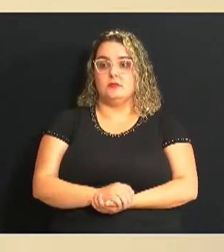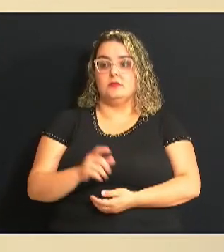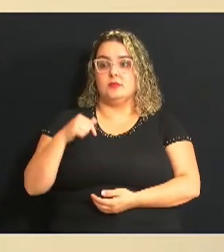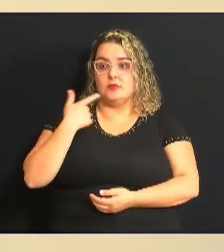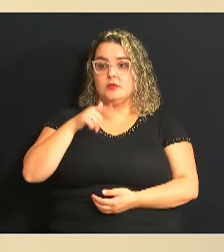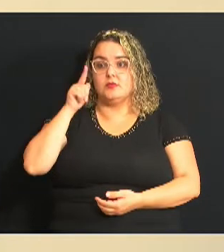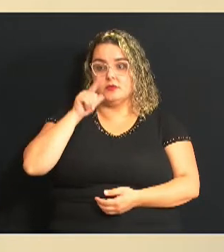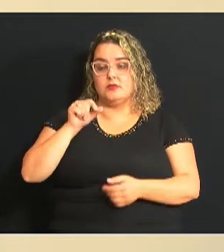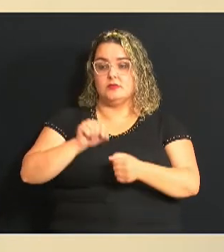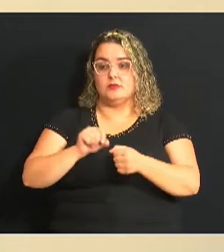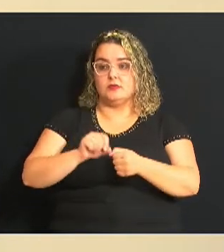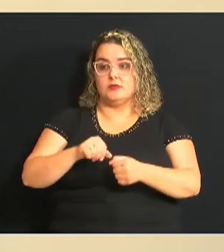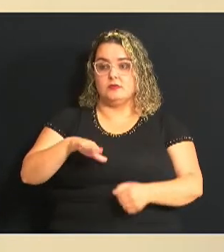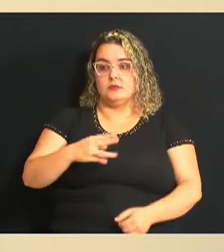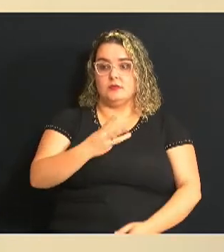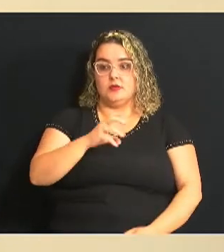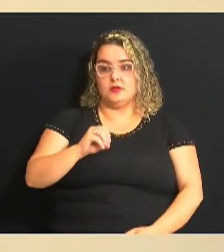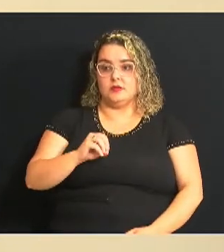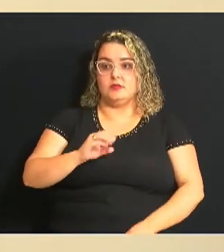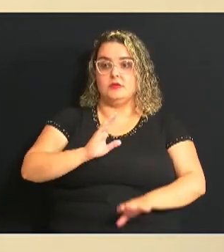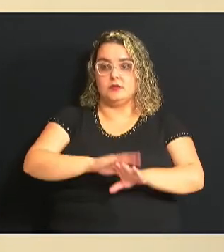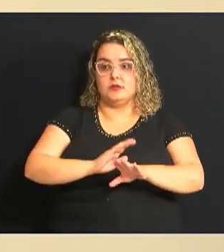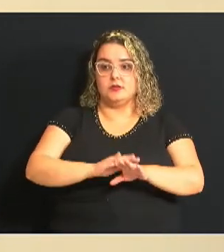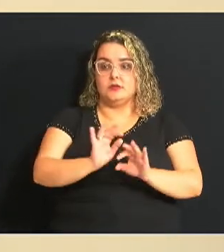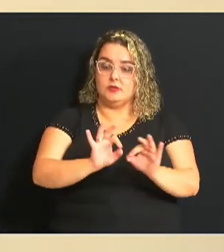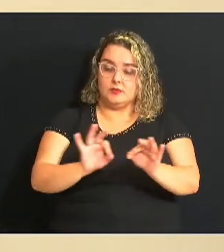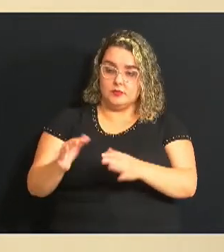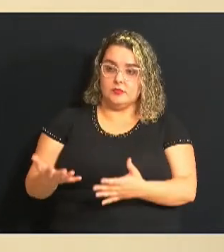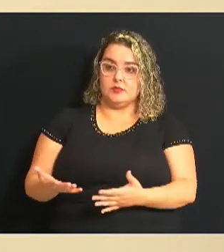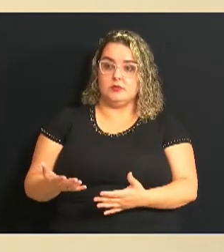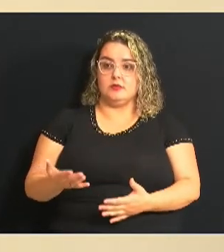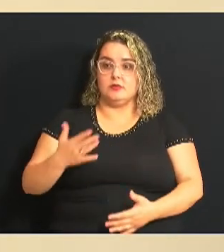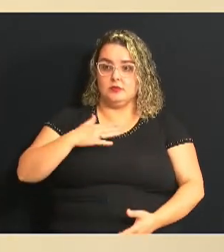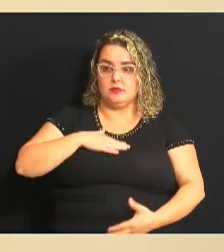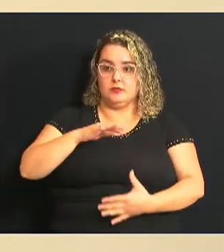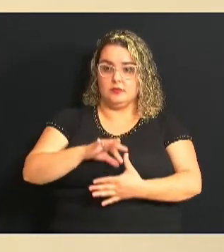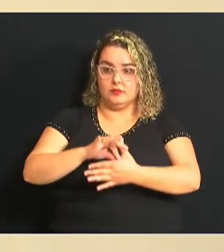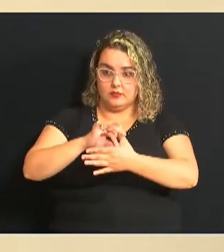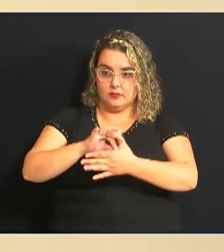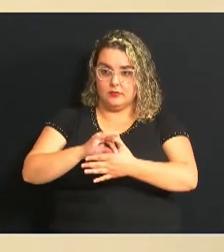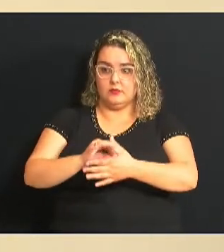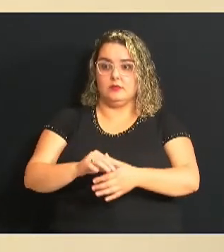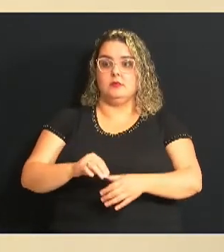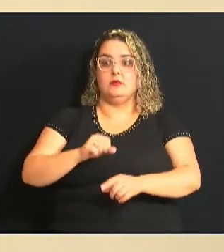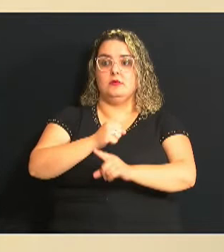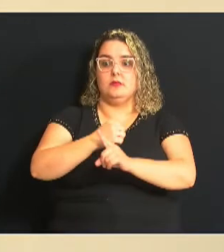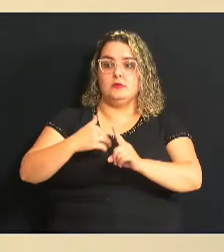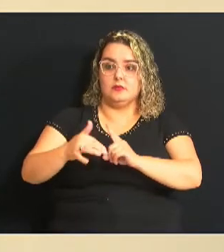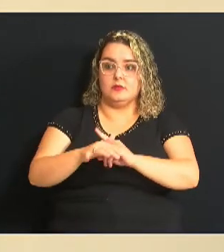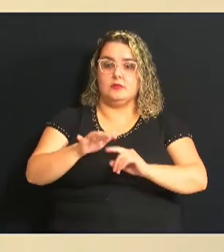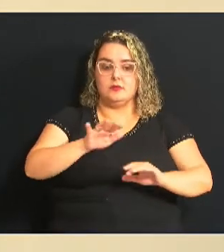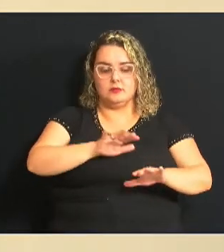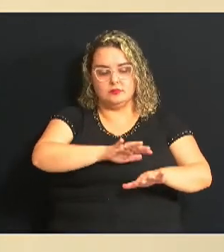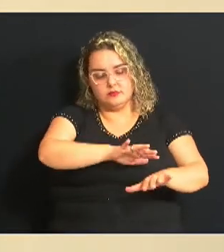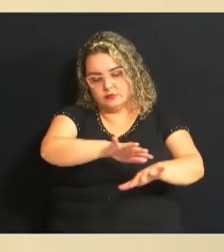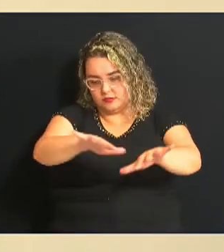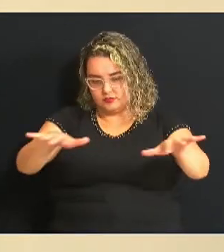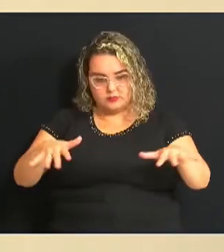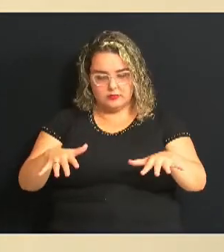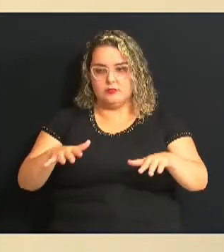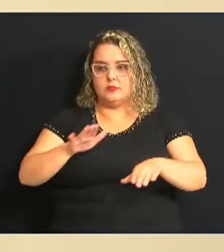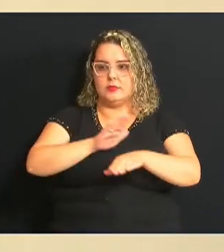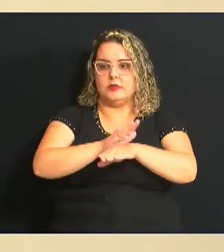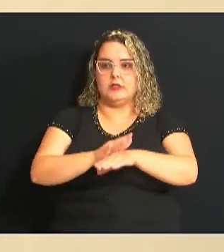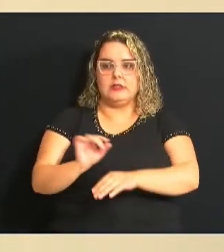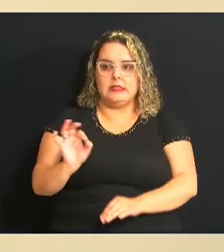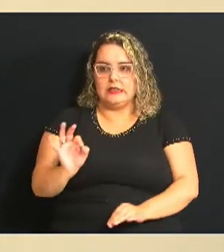realizar mais de 30 ações e projetos sob minha liderança, em prol da sociedade. Mas nada disso seria possível sem